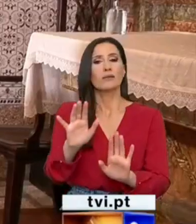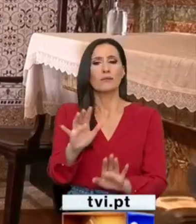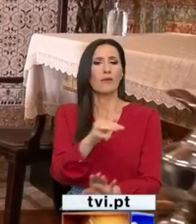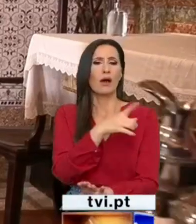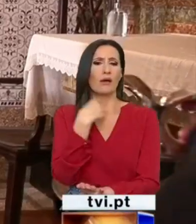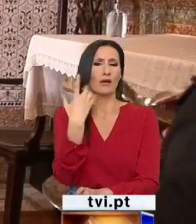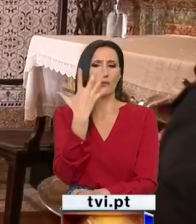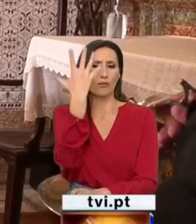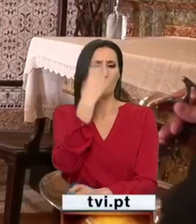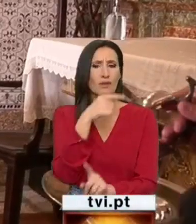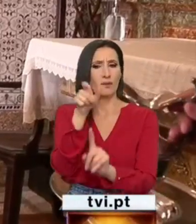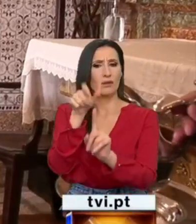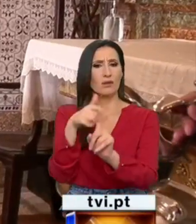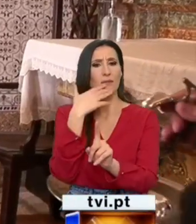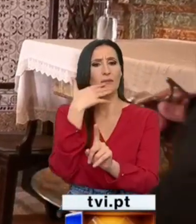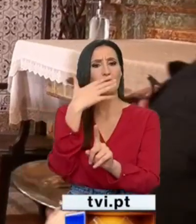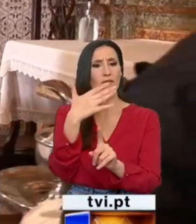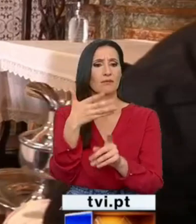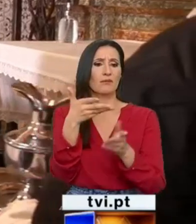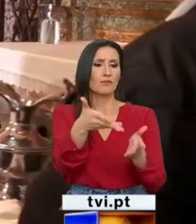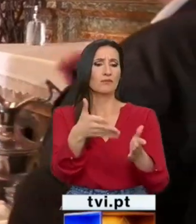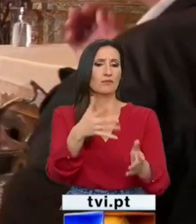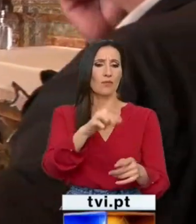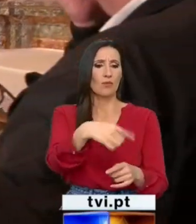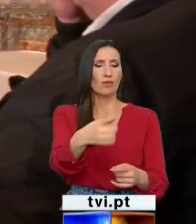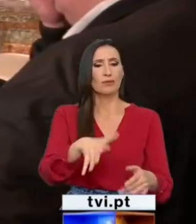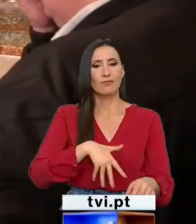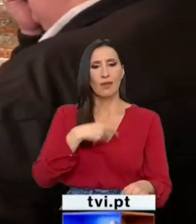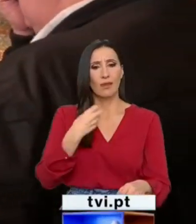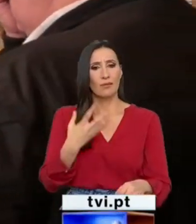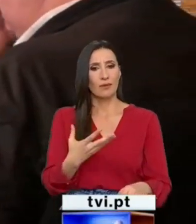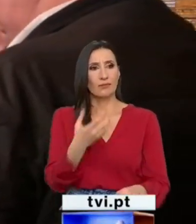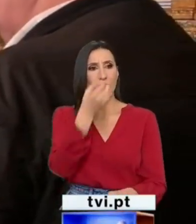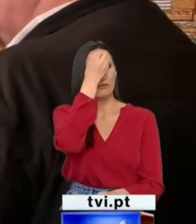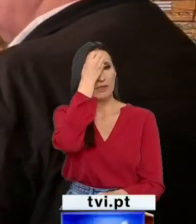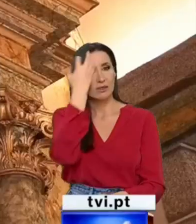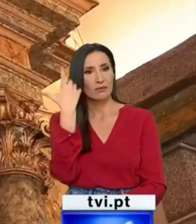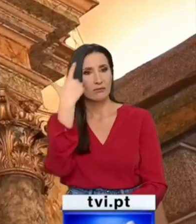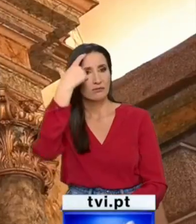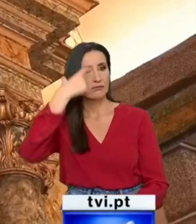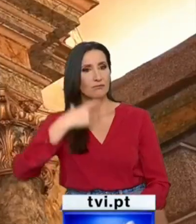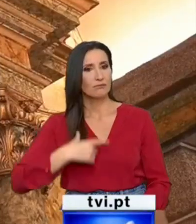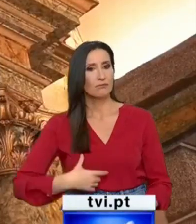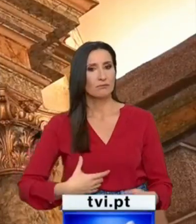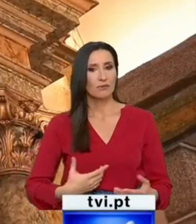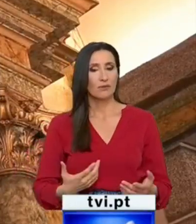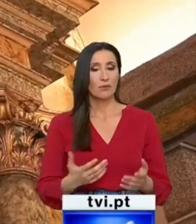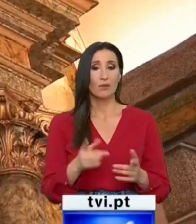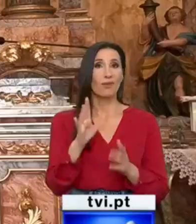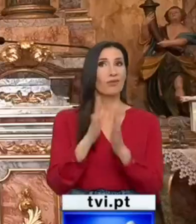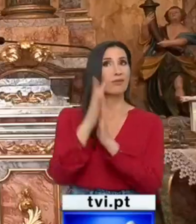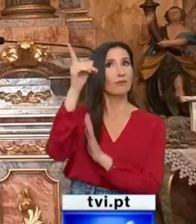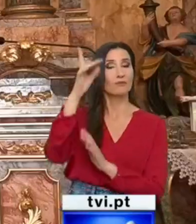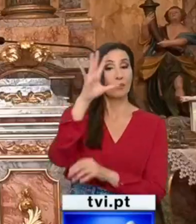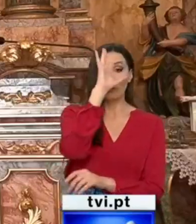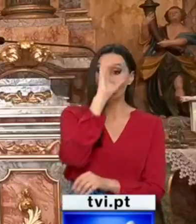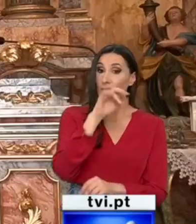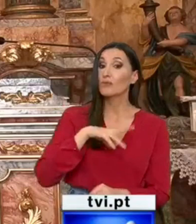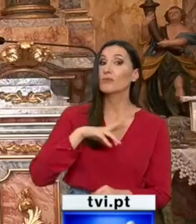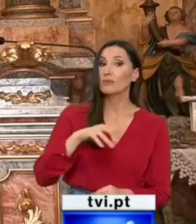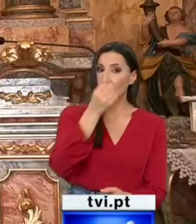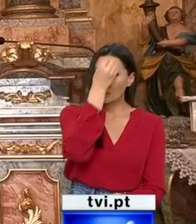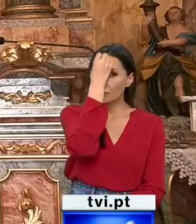João Torres não pede pelos outros, só lamenta que se tenham esquecido de si, não Deus, mas o Estado